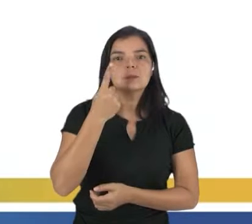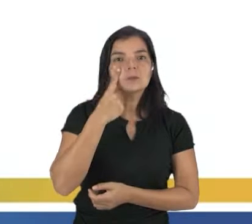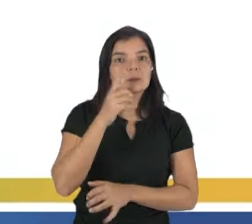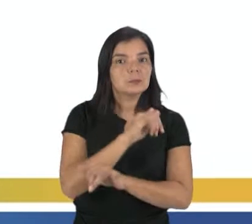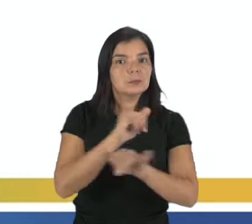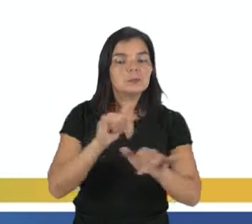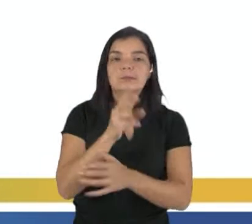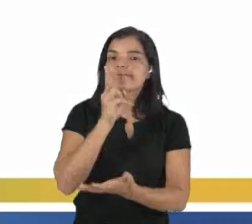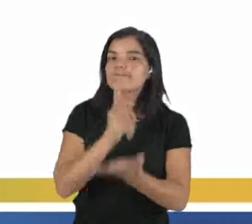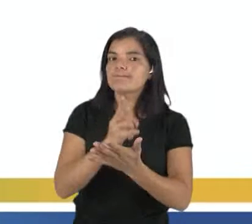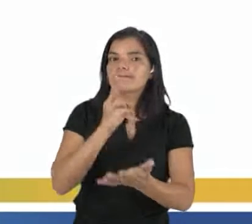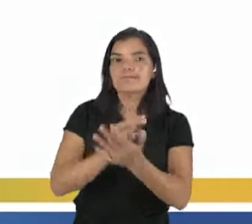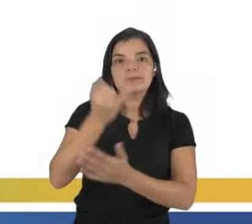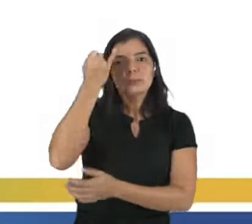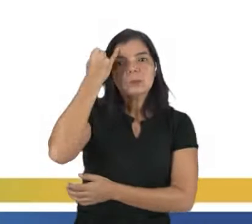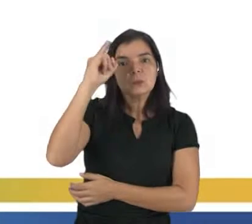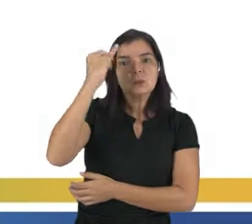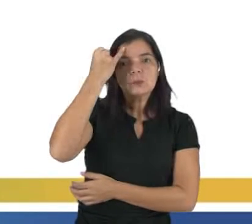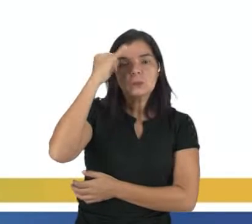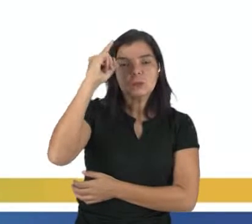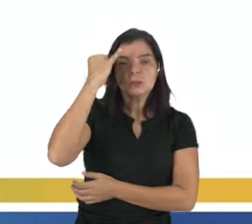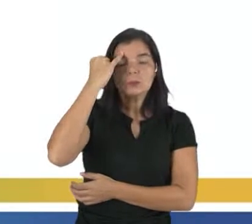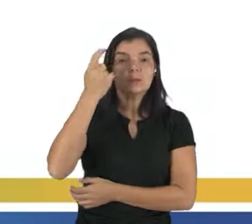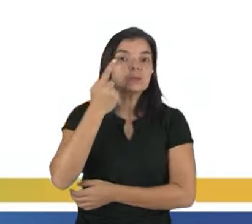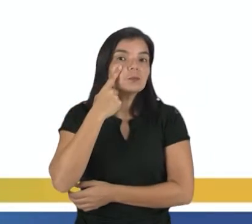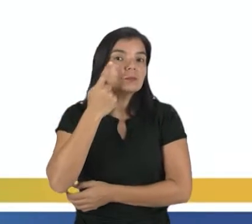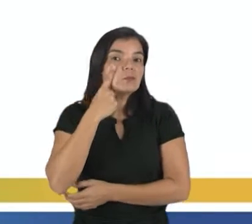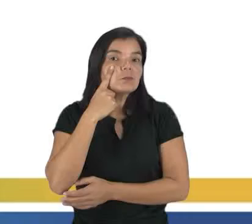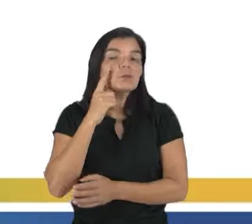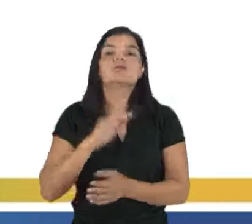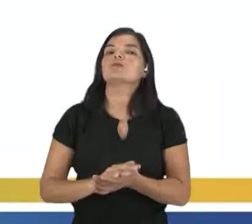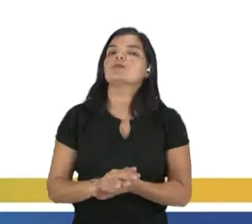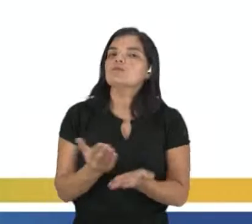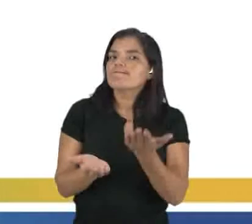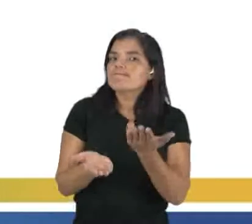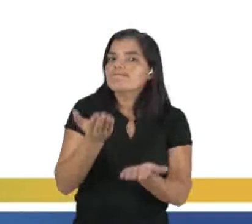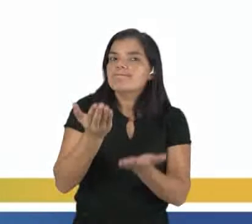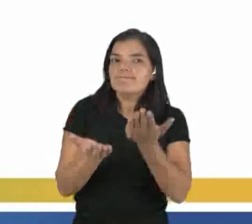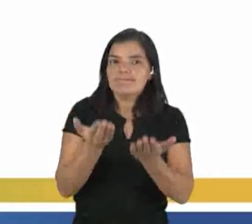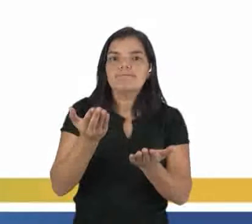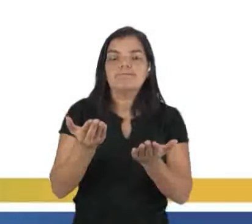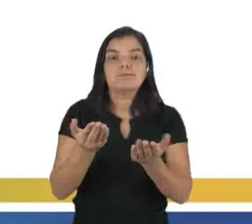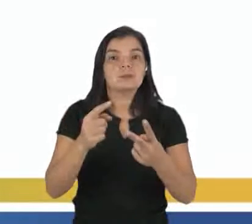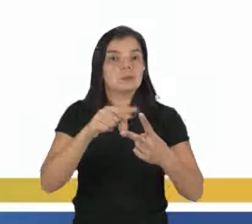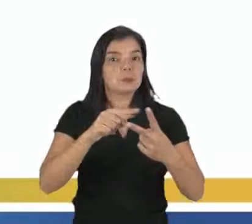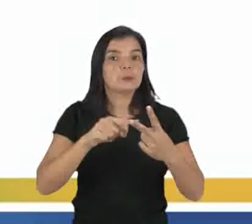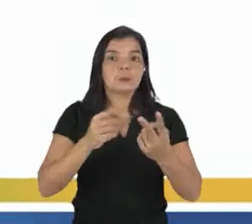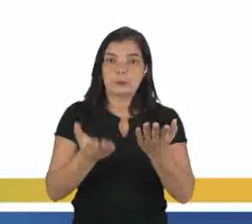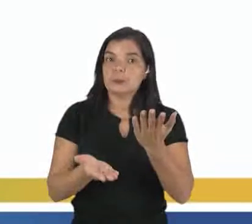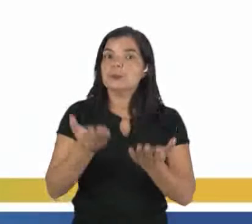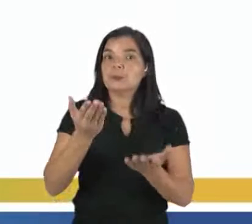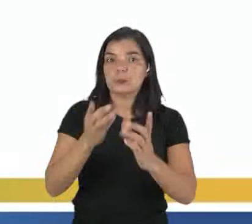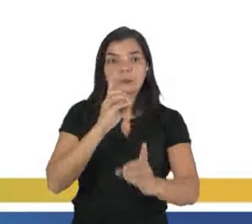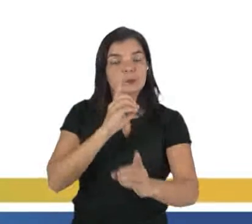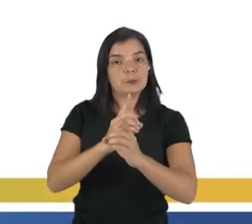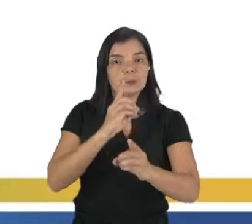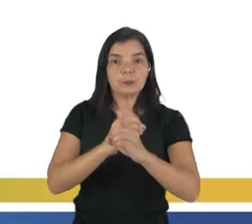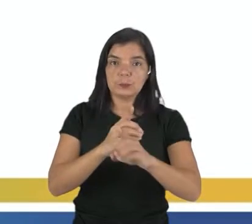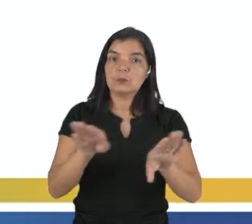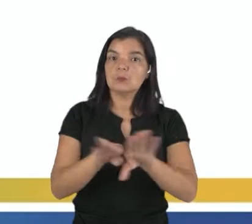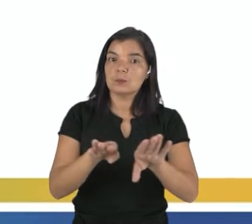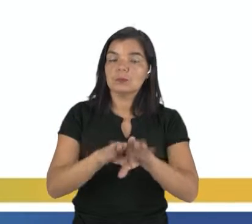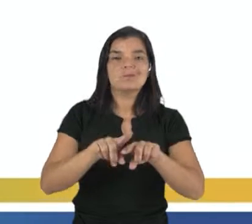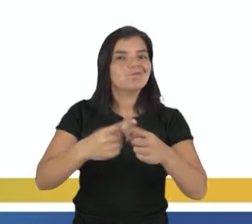é a mesma ideia de a gente descobrir o peso desconhecido uma balança de dois pratos que encontra-se equilibrado